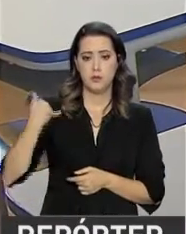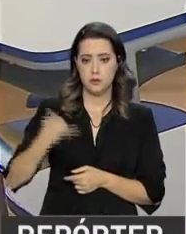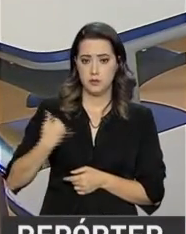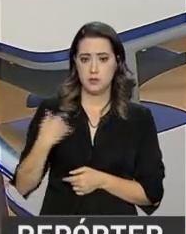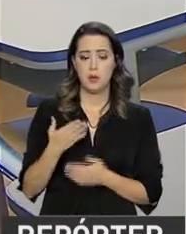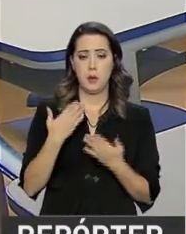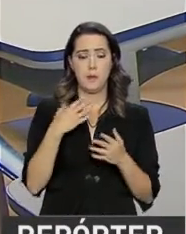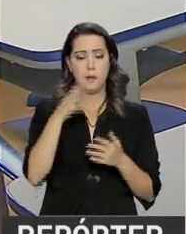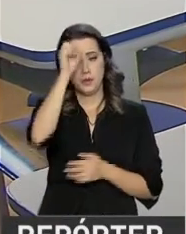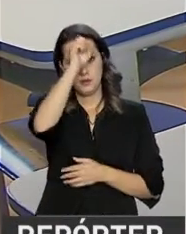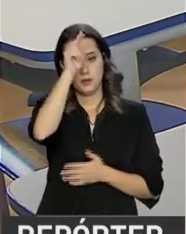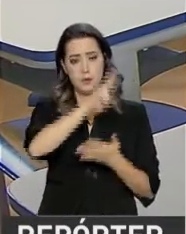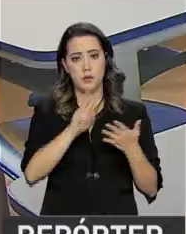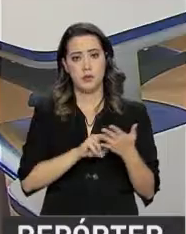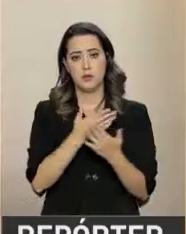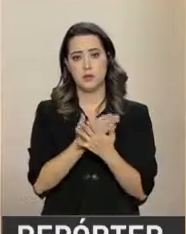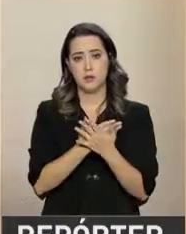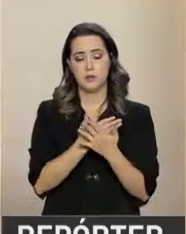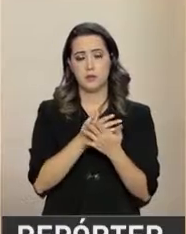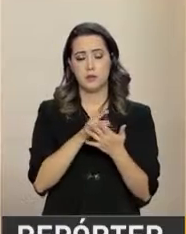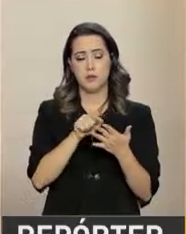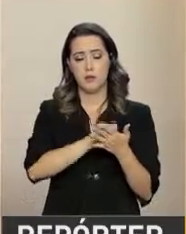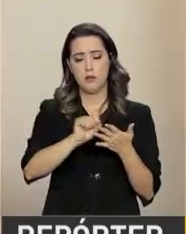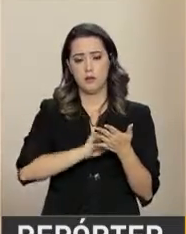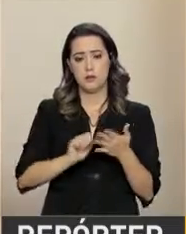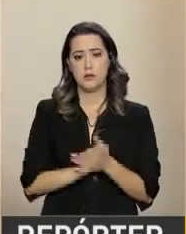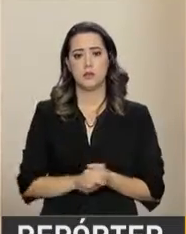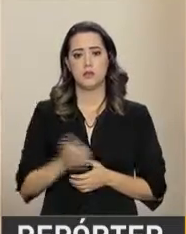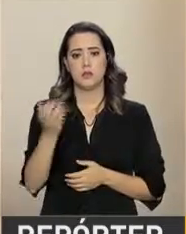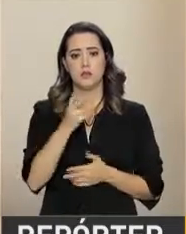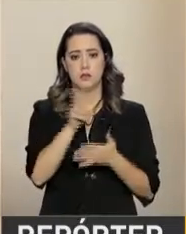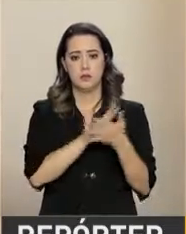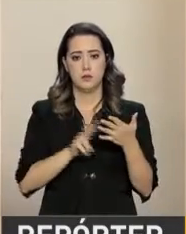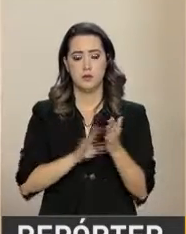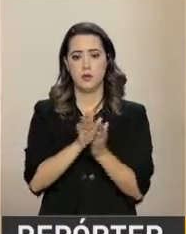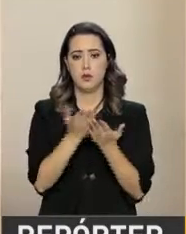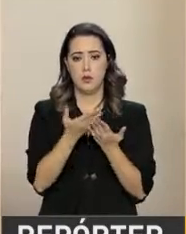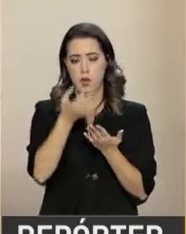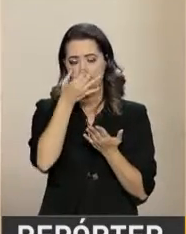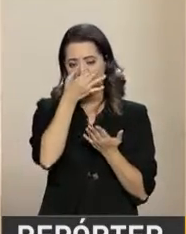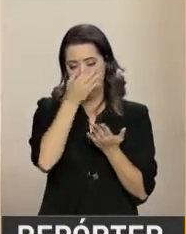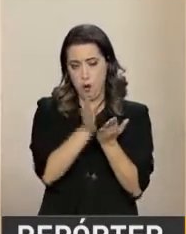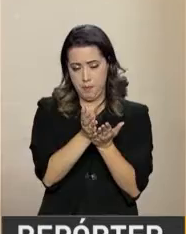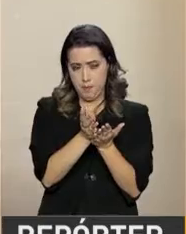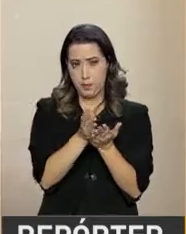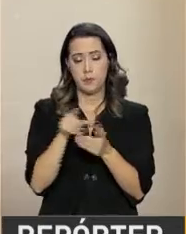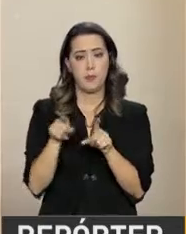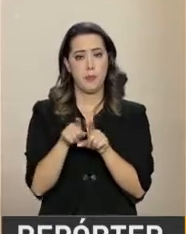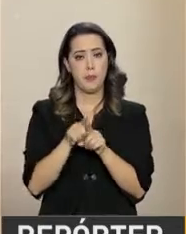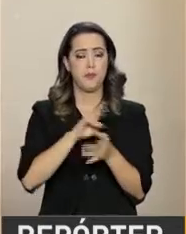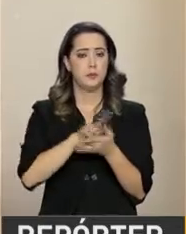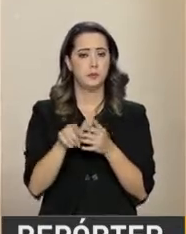aprendeu a ler ea escrever tenho muita vontade de aprender e abrir primeiro nem a vida também e também